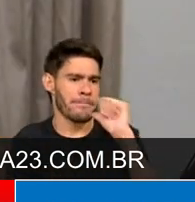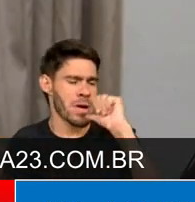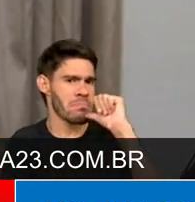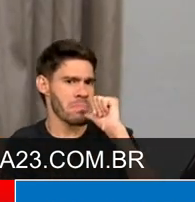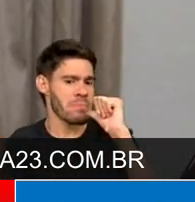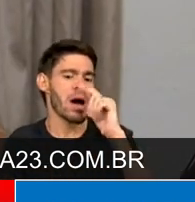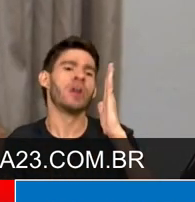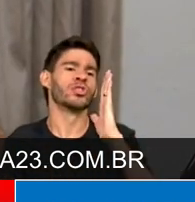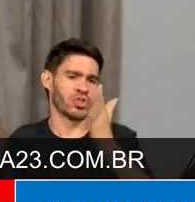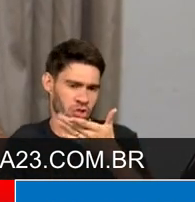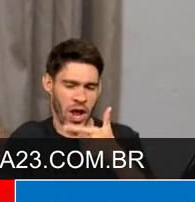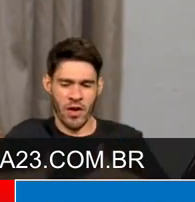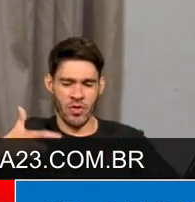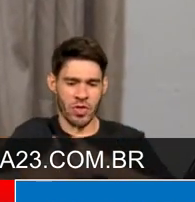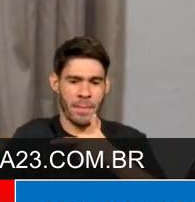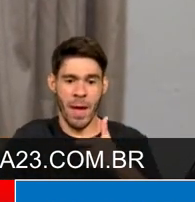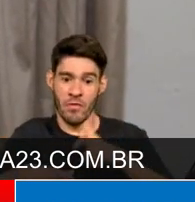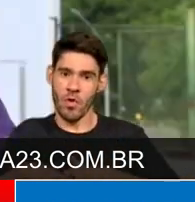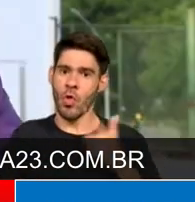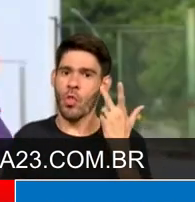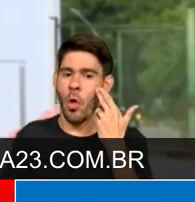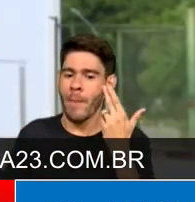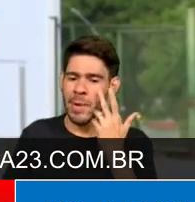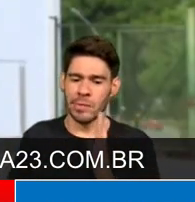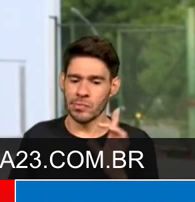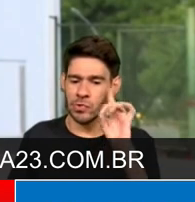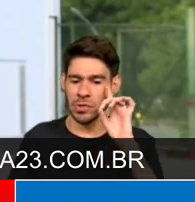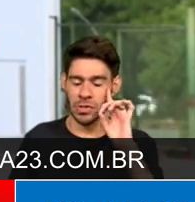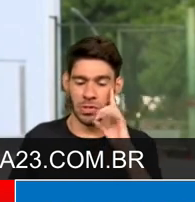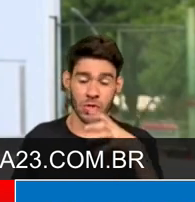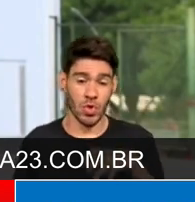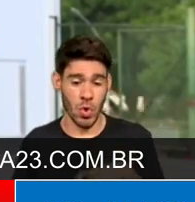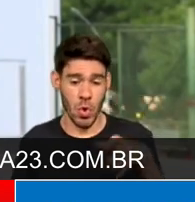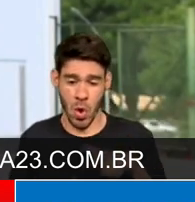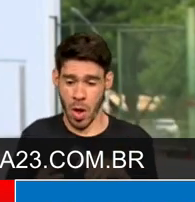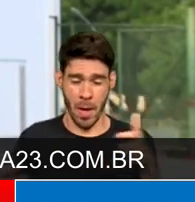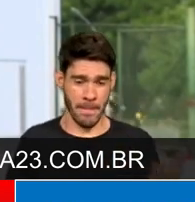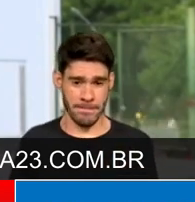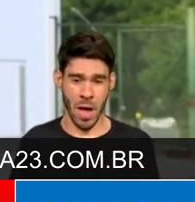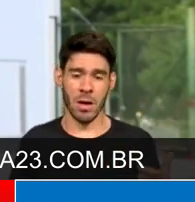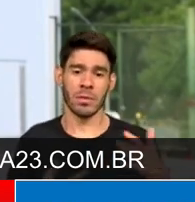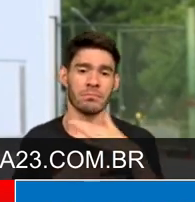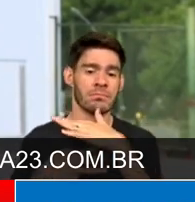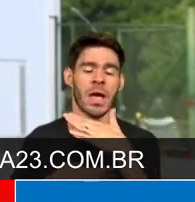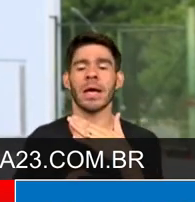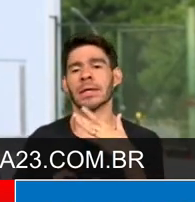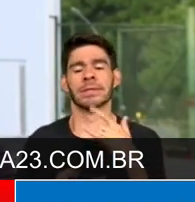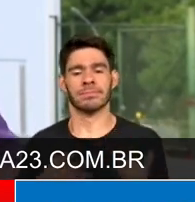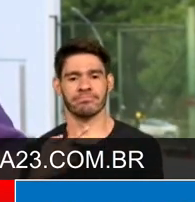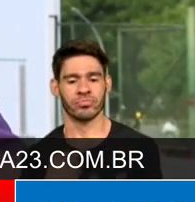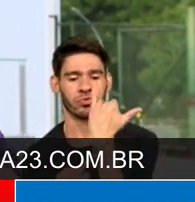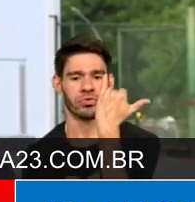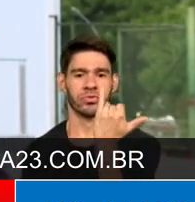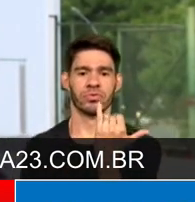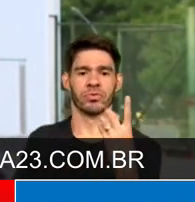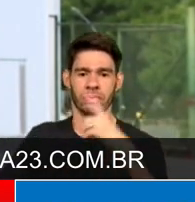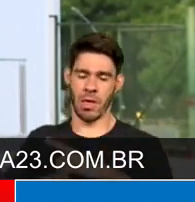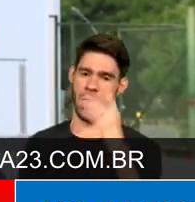já voltaram às atividades do dia a dia. Os idosos são maioria entre as vítimas da dengue no Brasil.